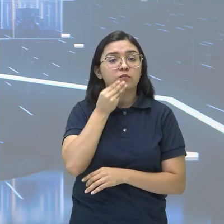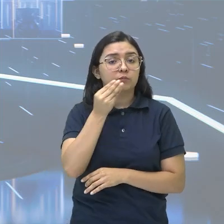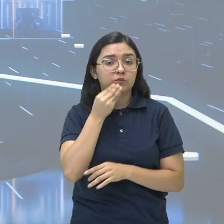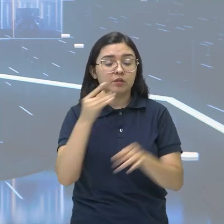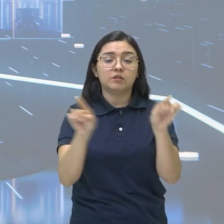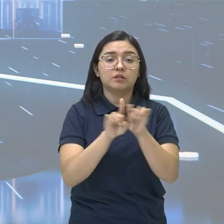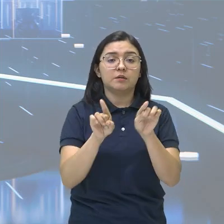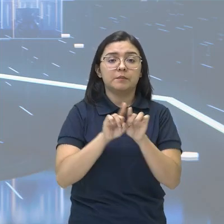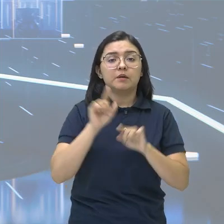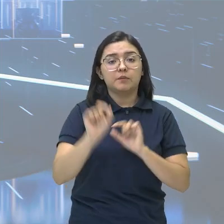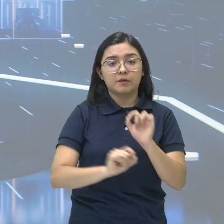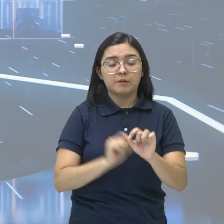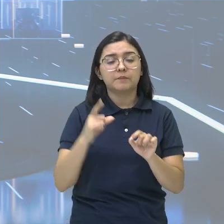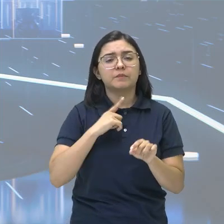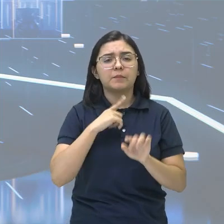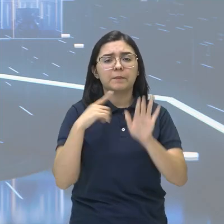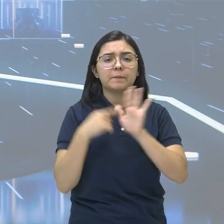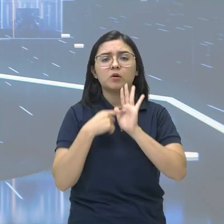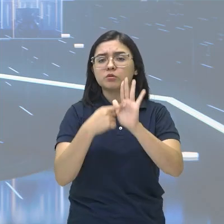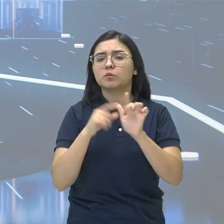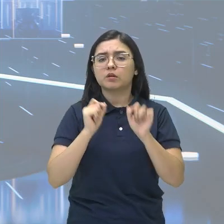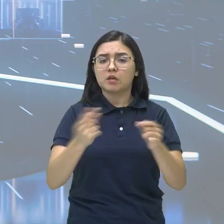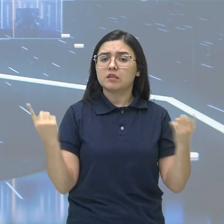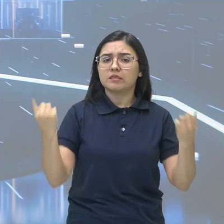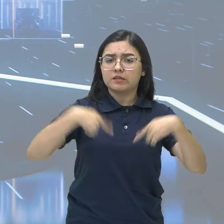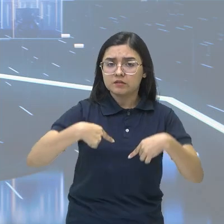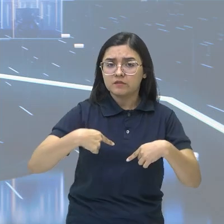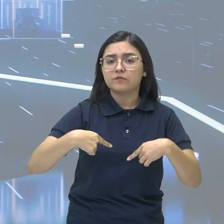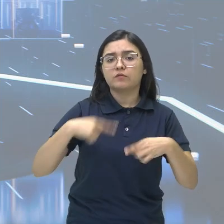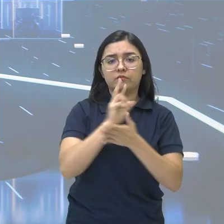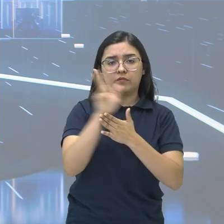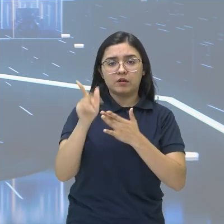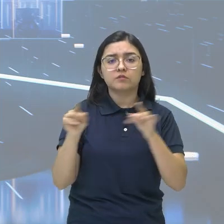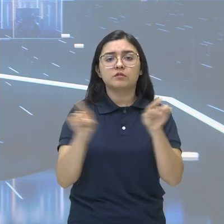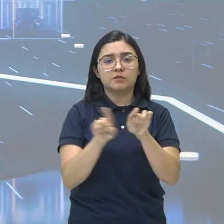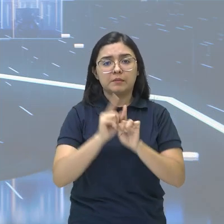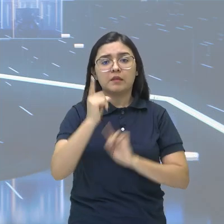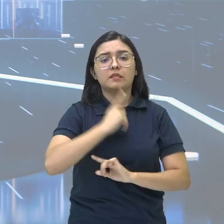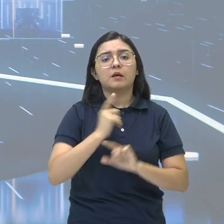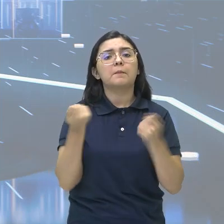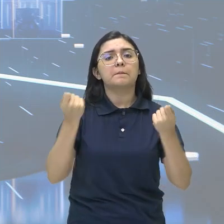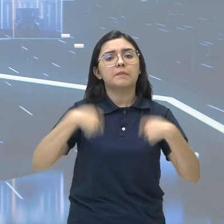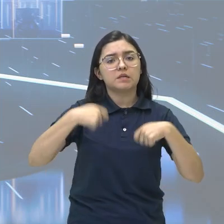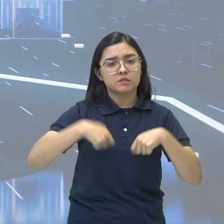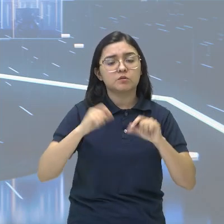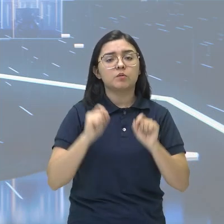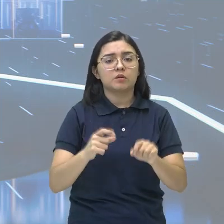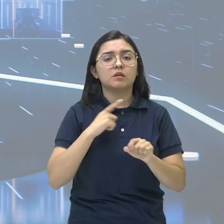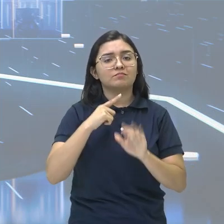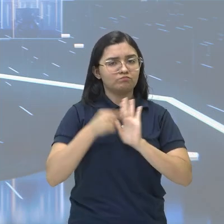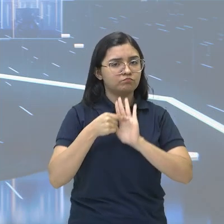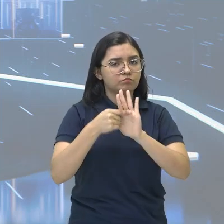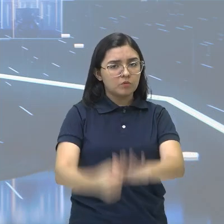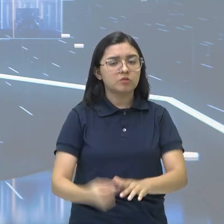oportunidades, também trazem desafios, né? Desafios que precisam ser